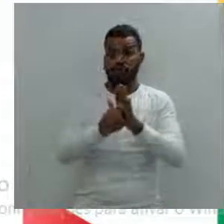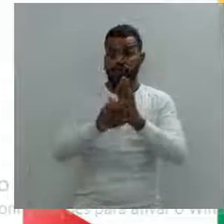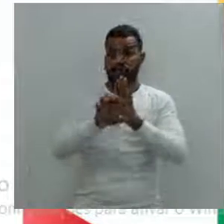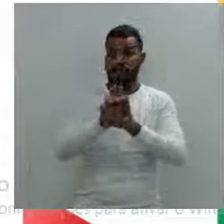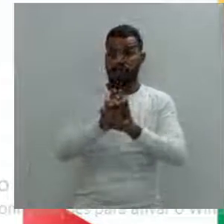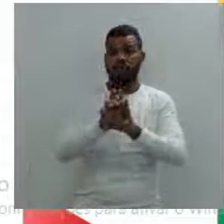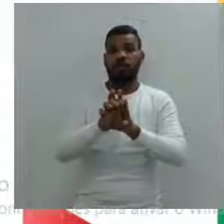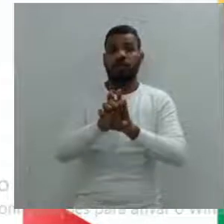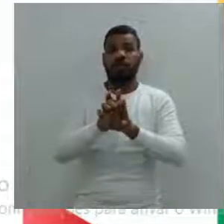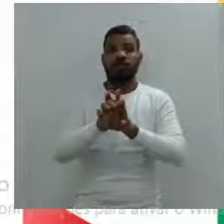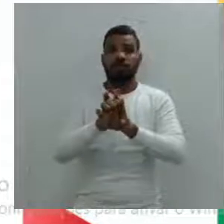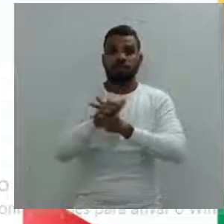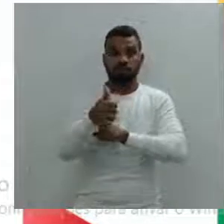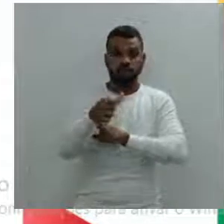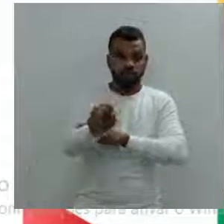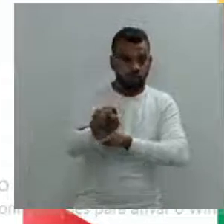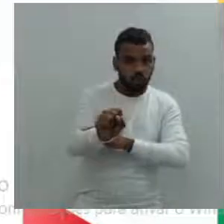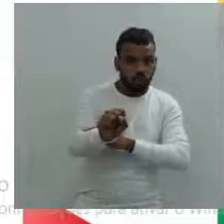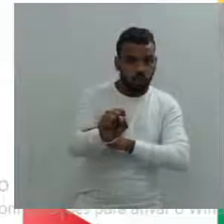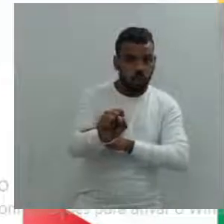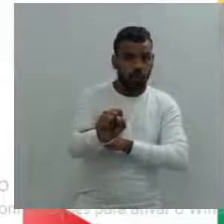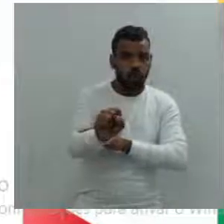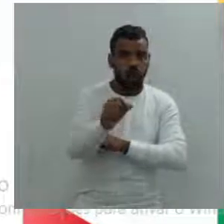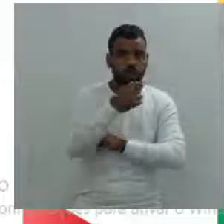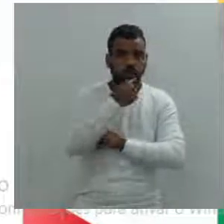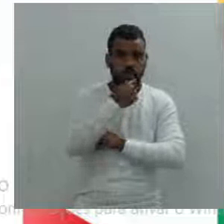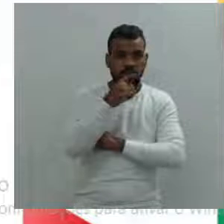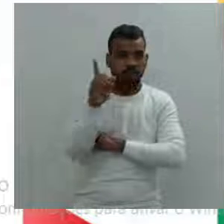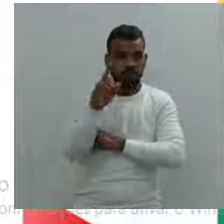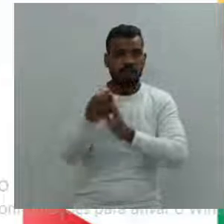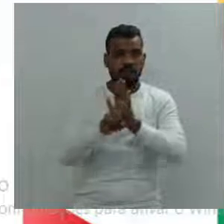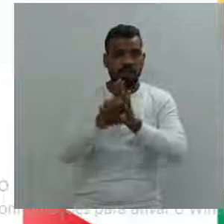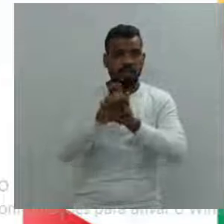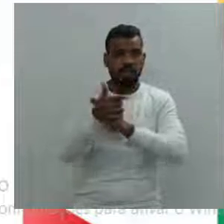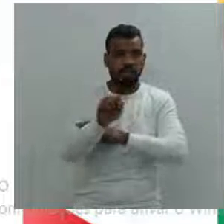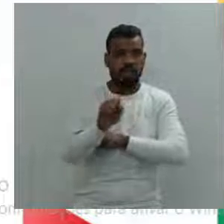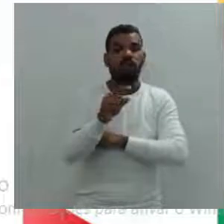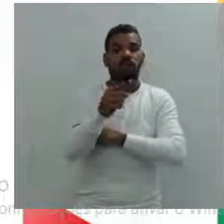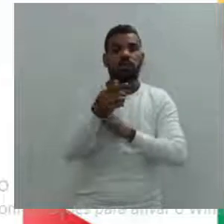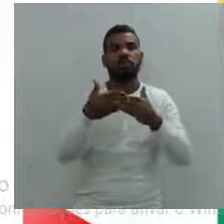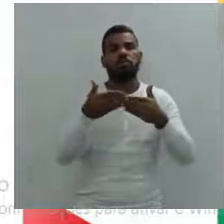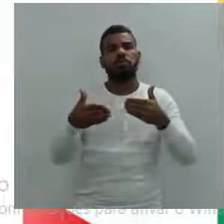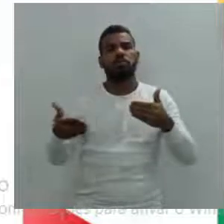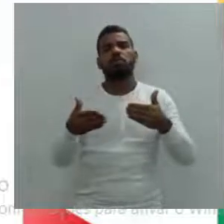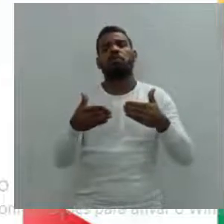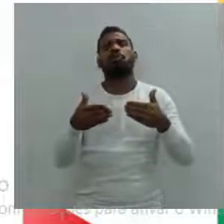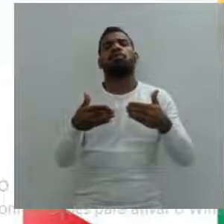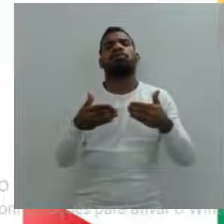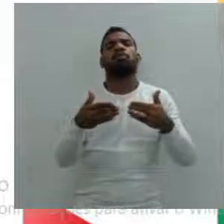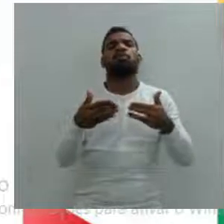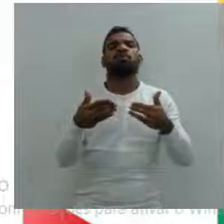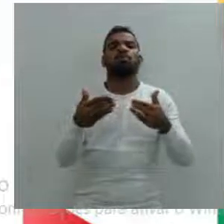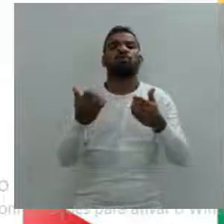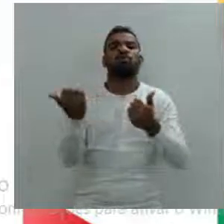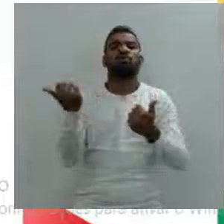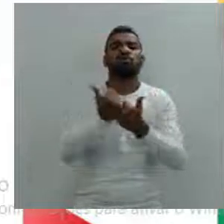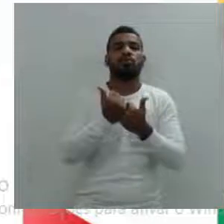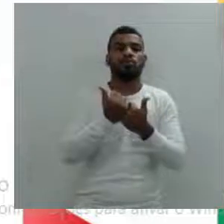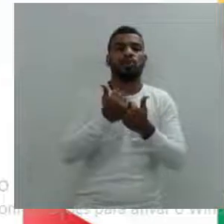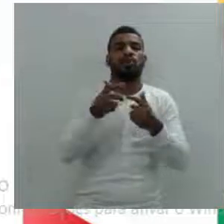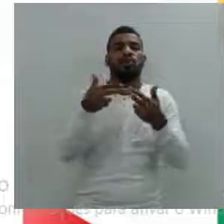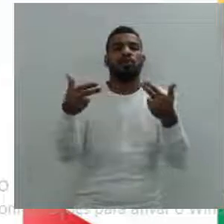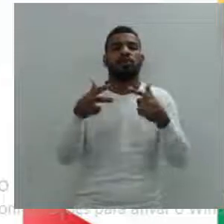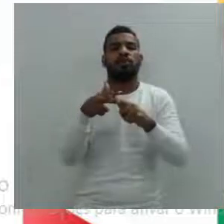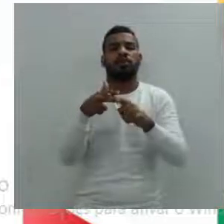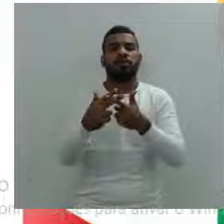século XVIII, na Inglaterra, e teve como processo que levou à substituição das